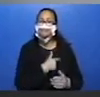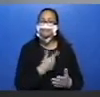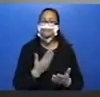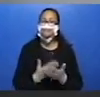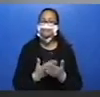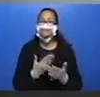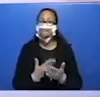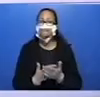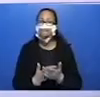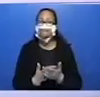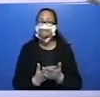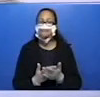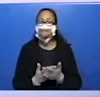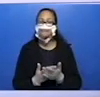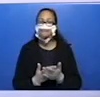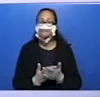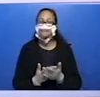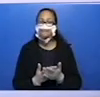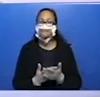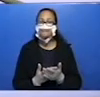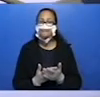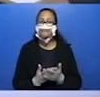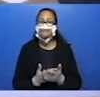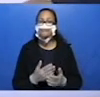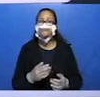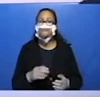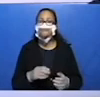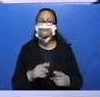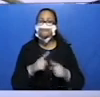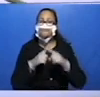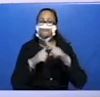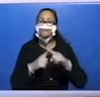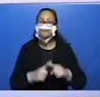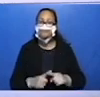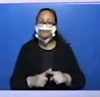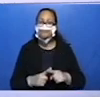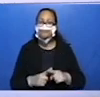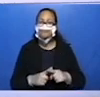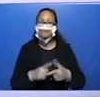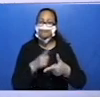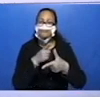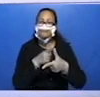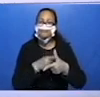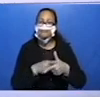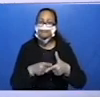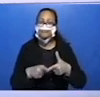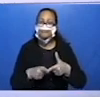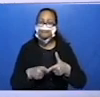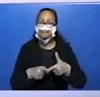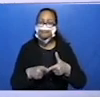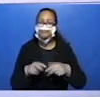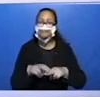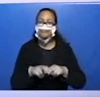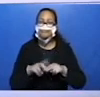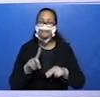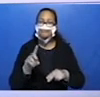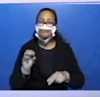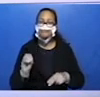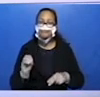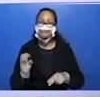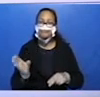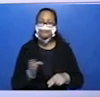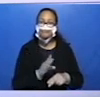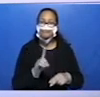estudar nessa aula, na unidade 10, a multiplicação e divisão por 10, 100 e